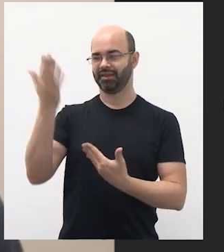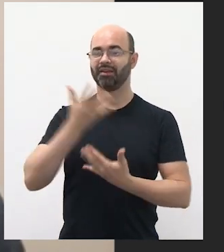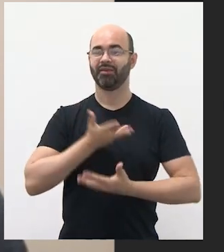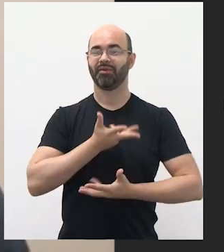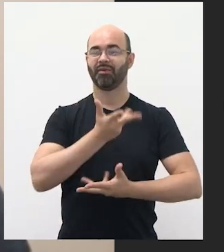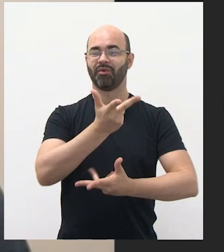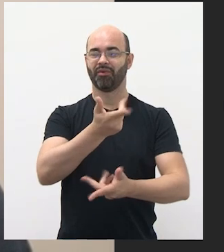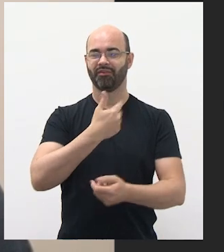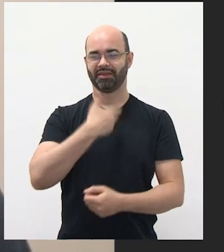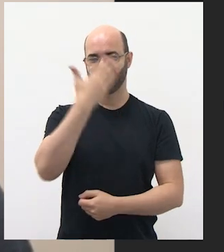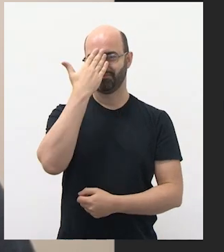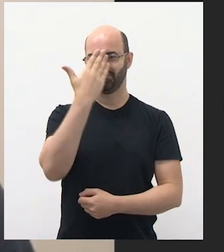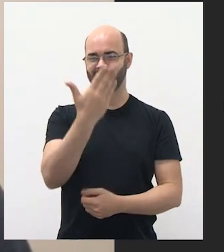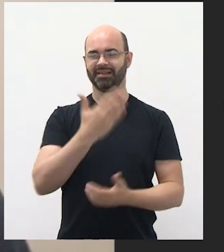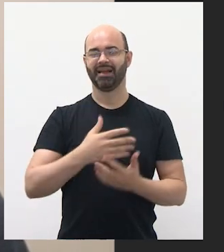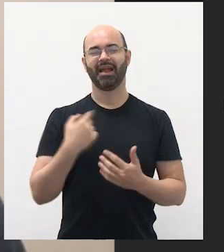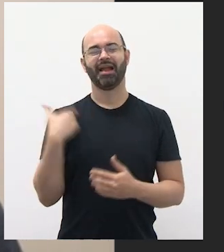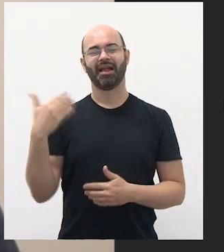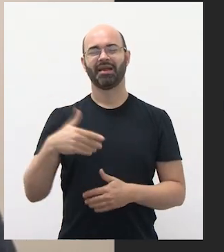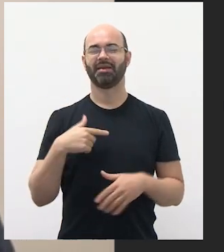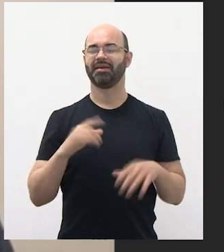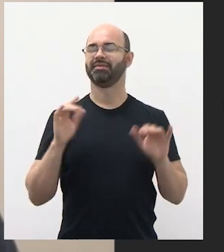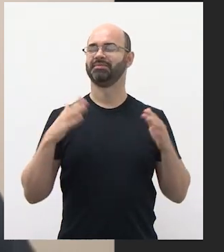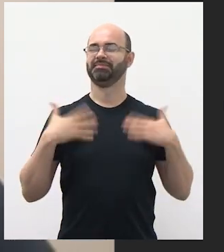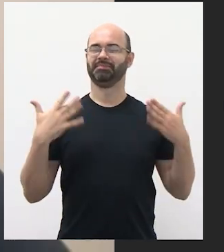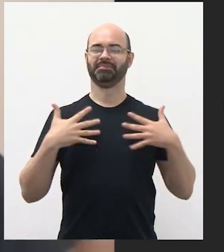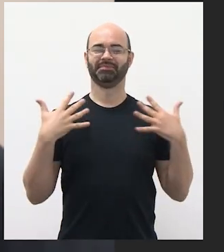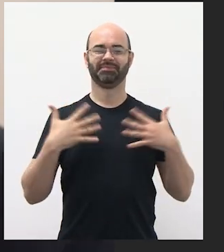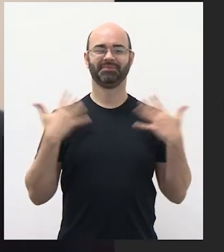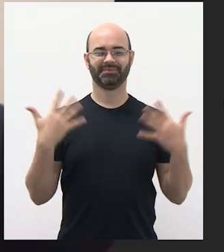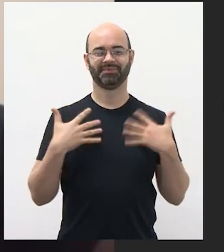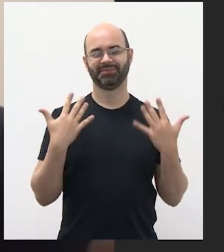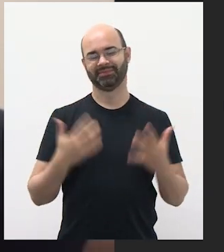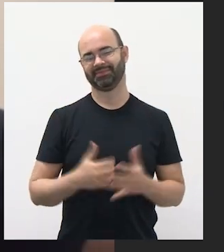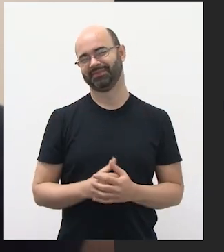É uma alegria imensa estar aqui com vocês hoje.